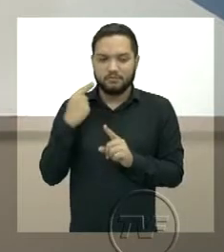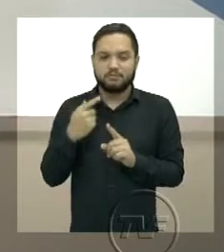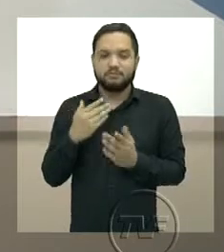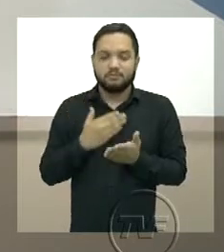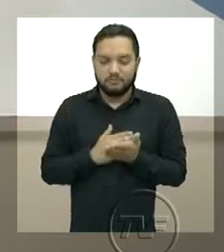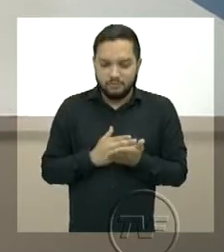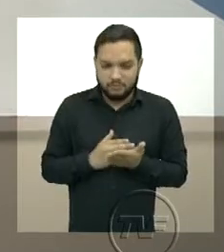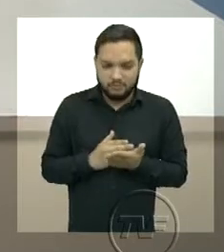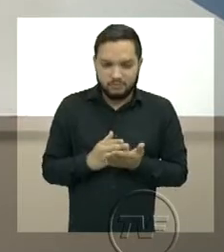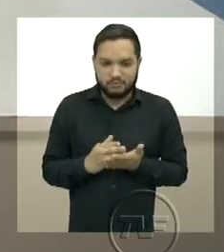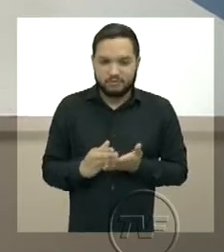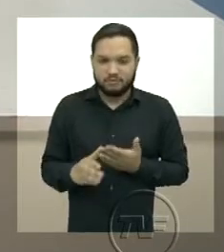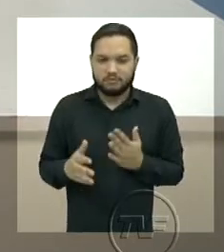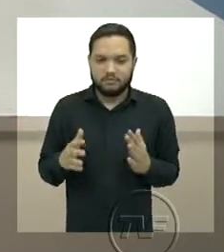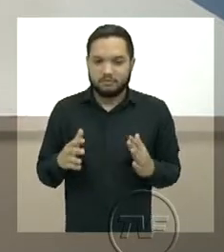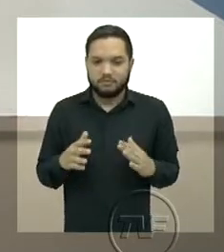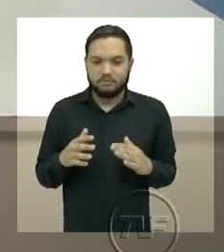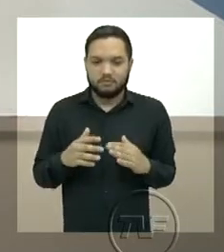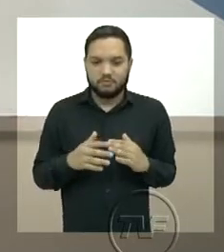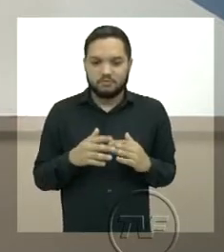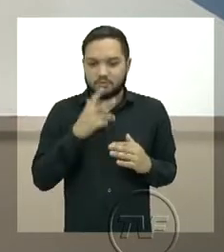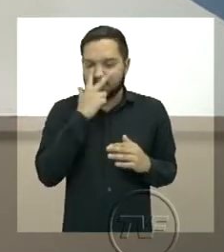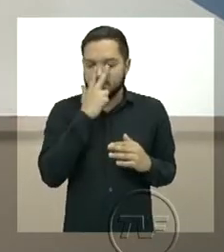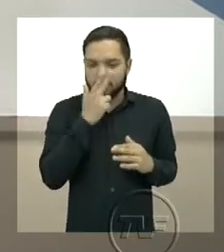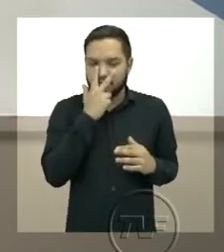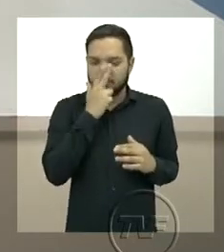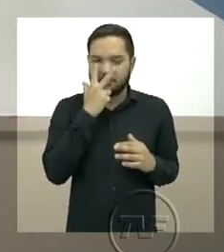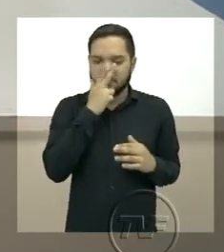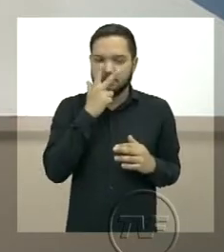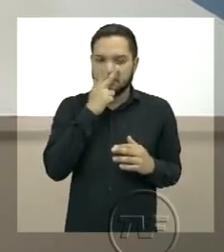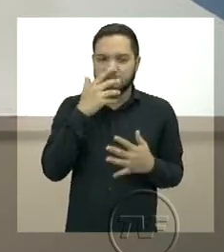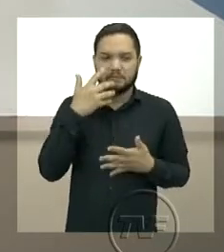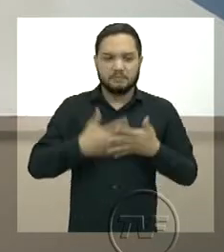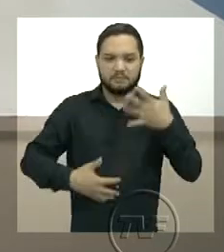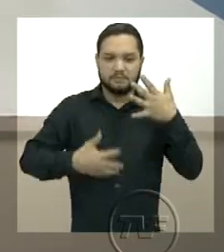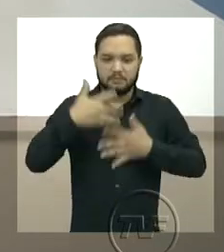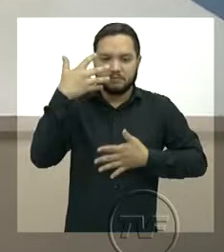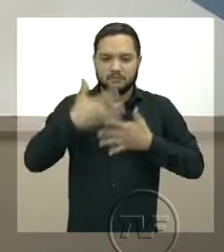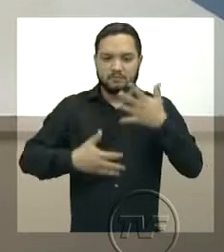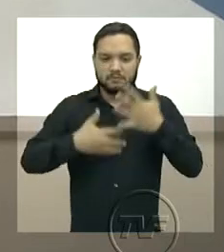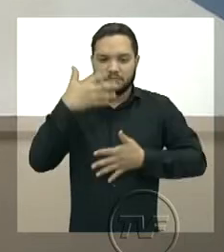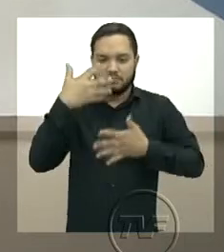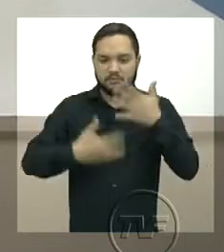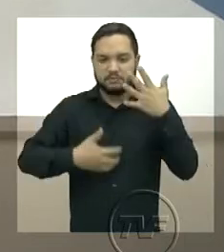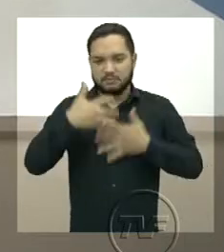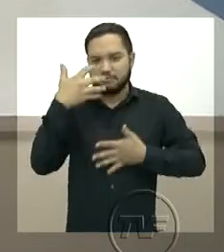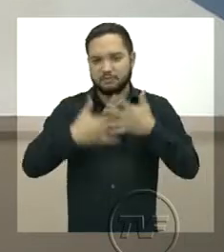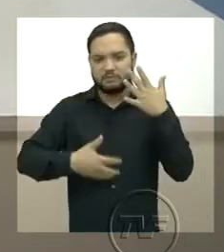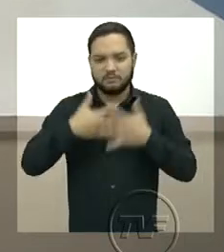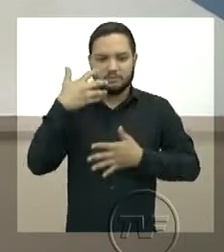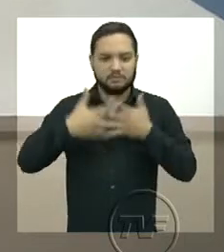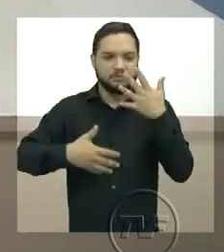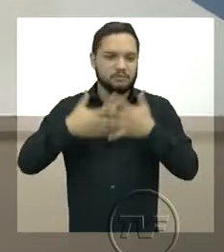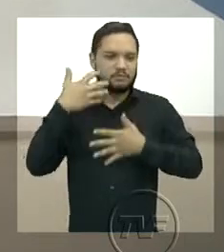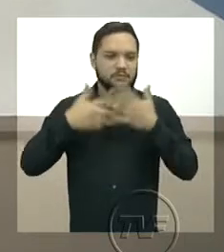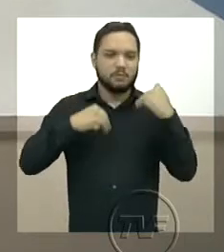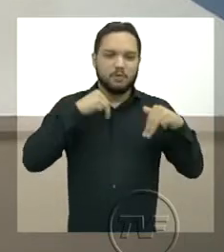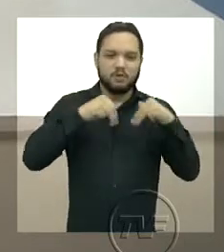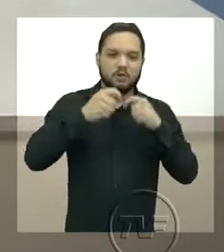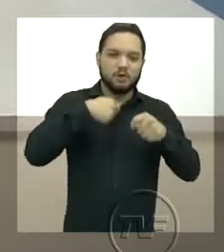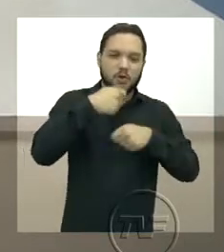batendo cabeças, não se encontrando em declarações de setores diferentes da economia sobre o mesmo assunto, declarações diferentes,